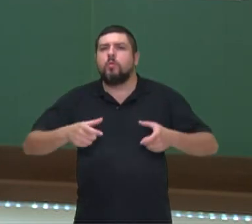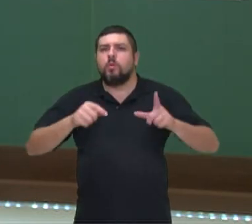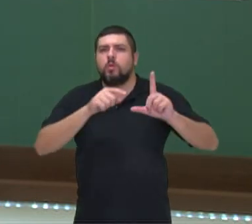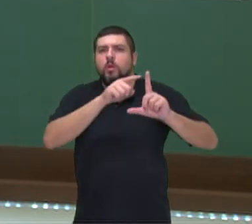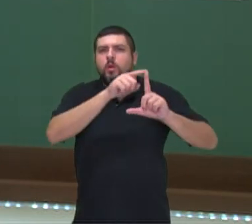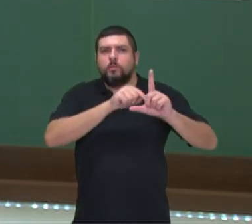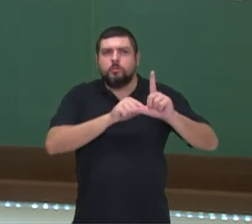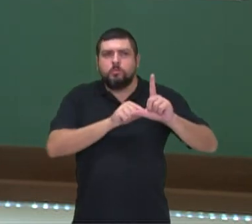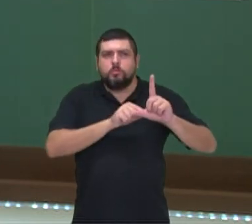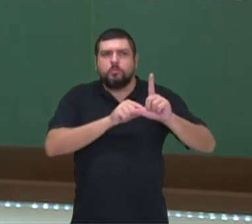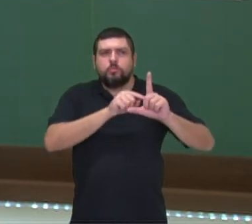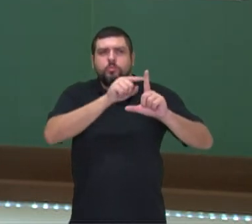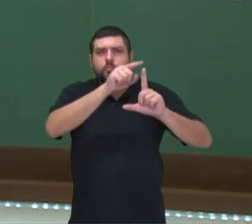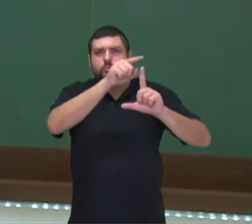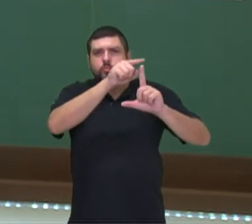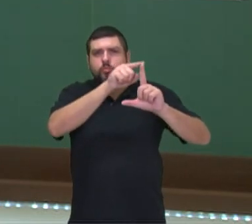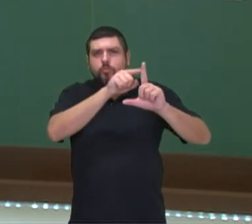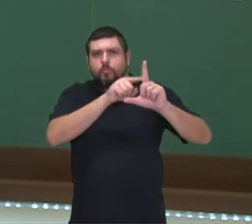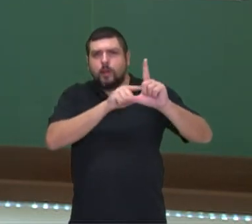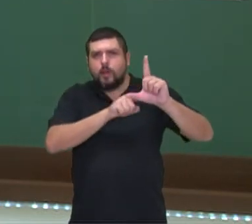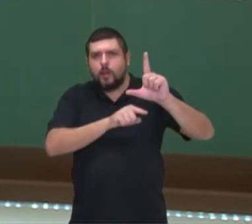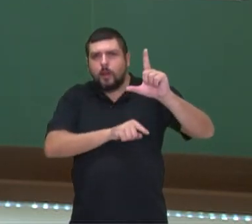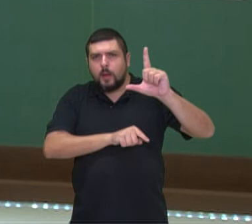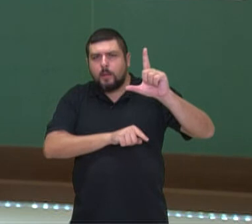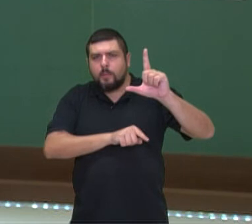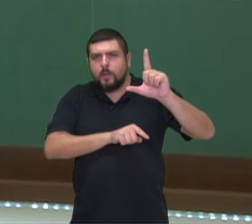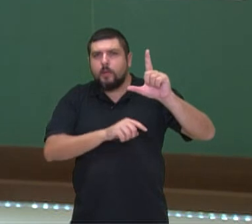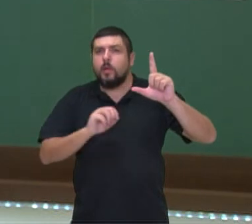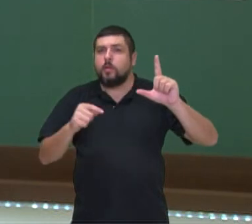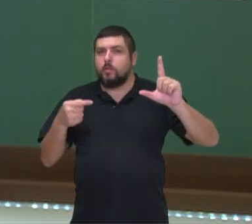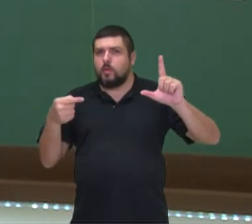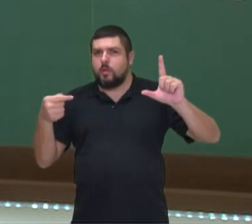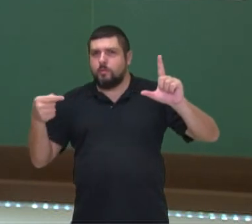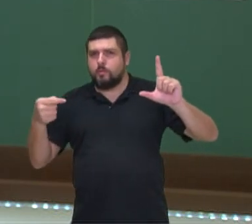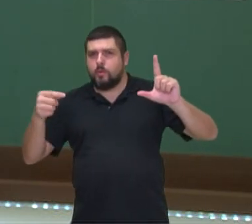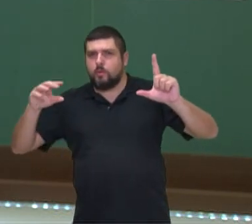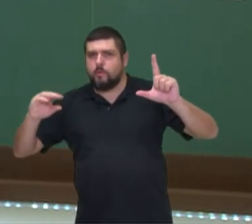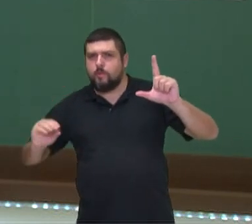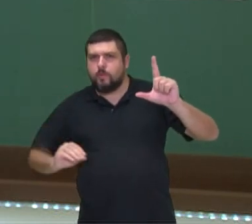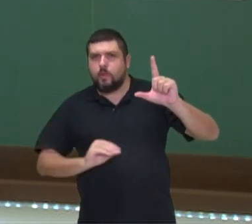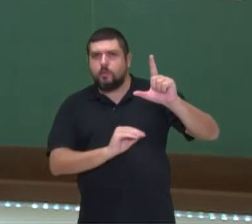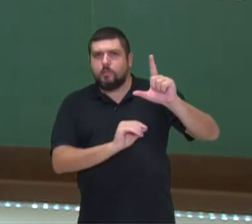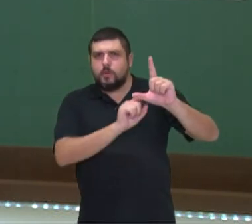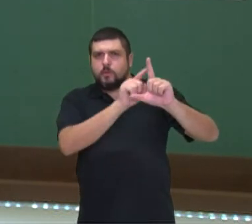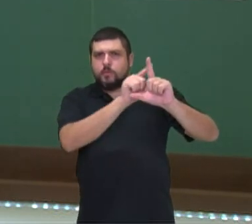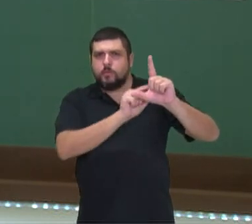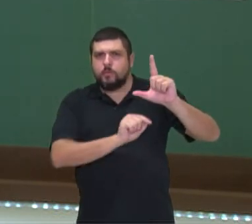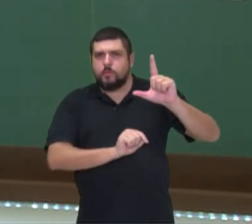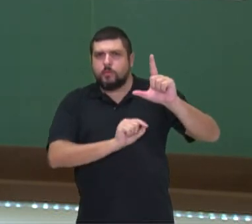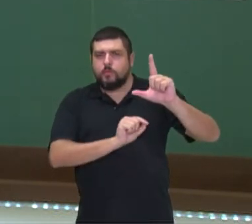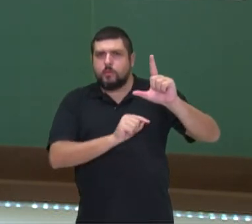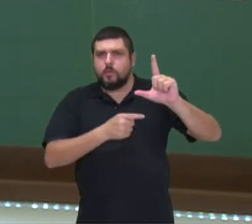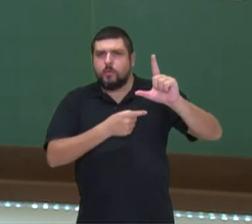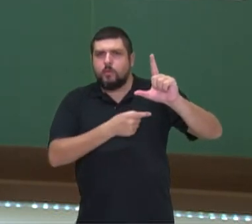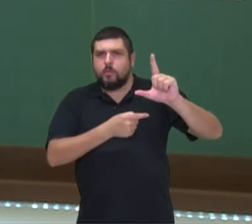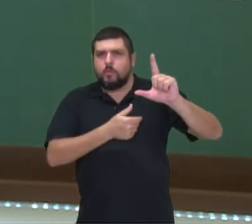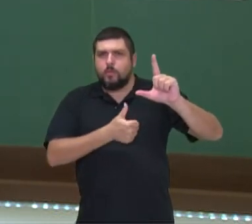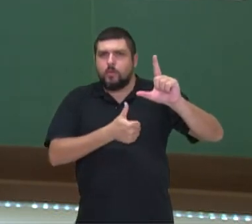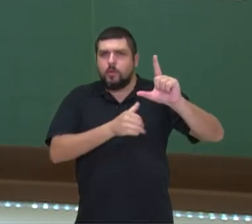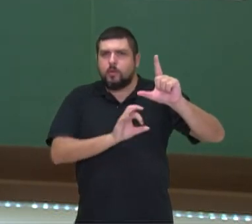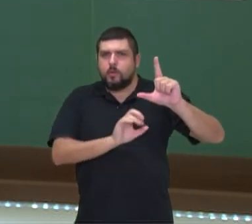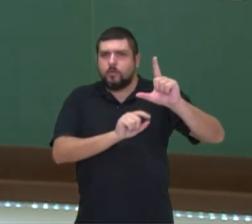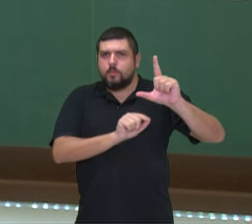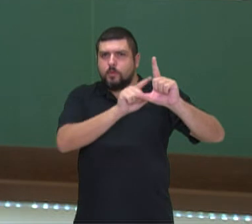Y e marcar o 10, tá bom? Que é lá sempre, né? Esse coeficiente linear vai ser sempre onde lá a reta